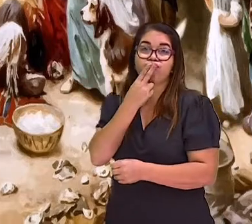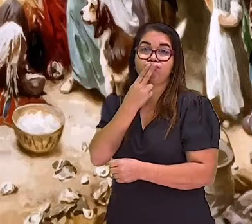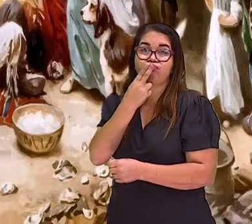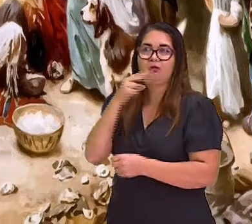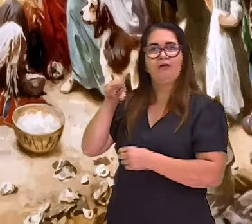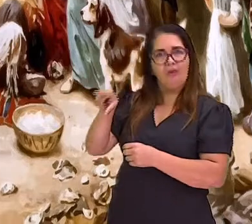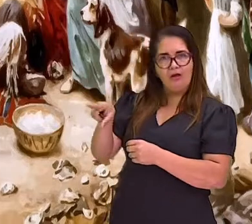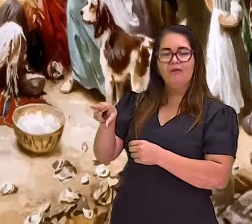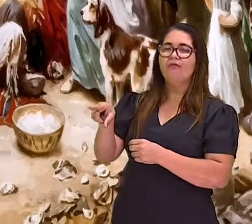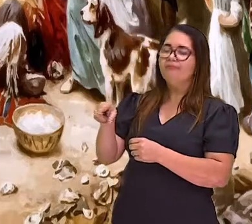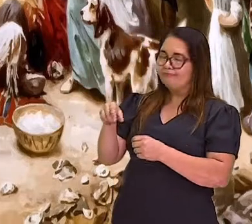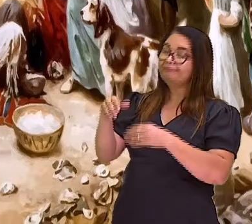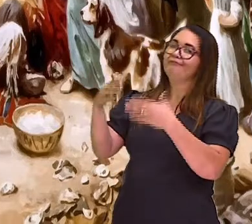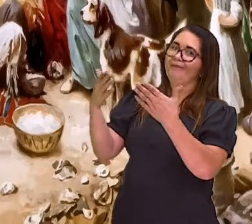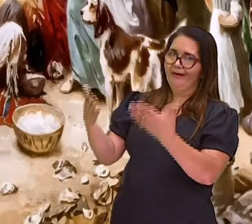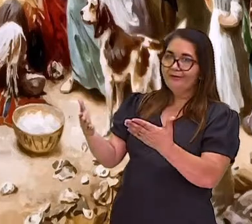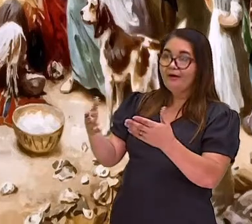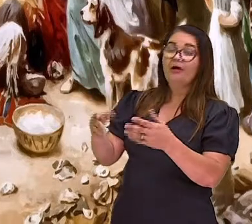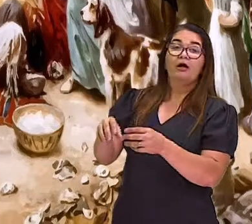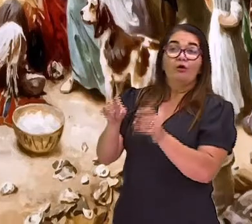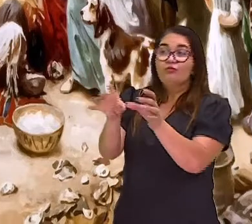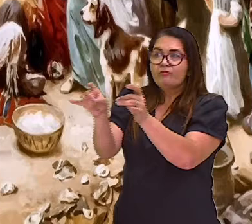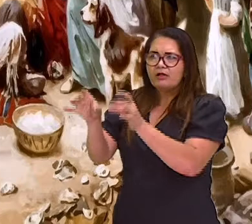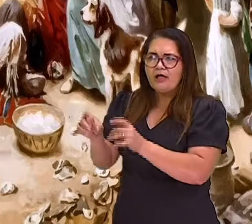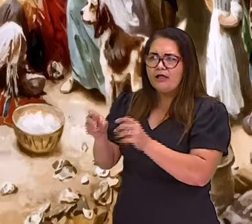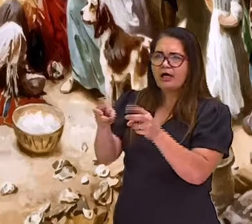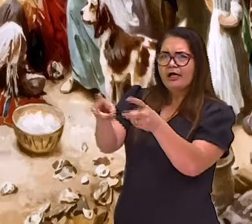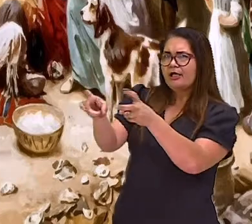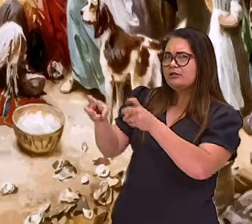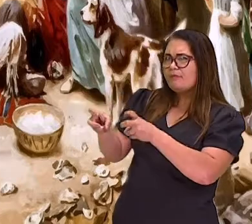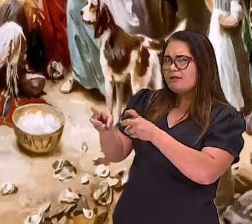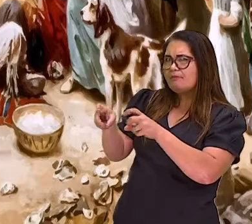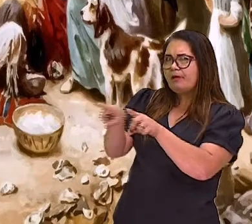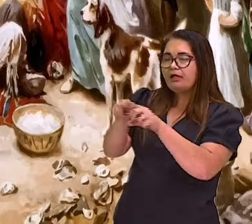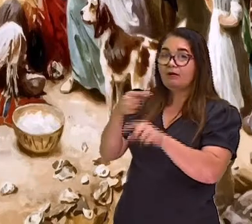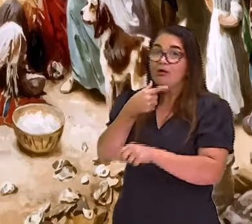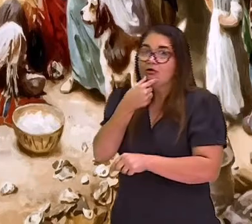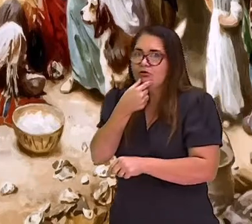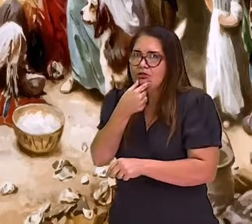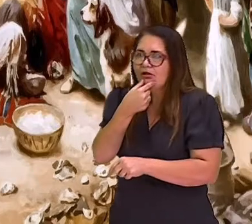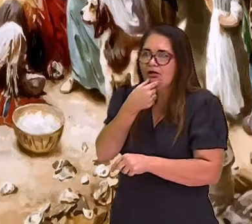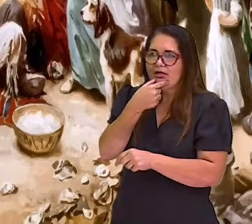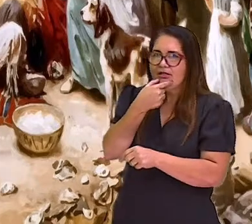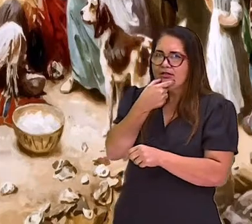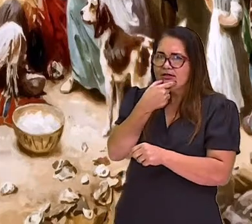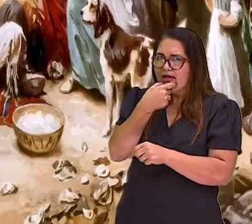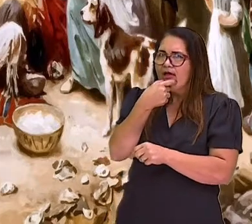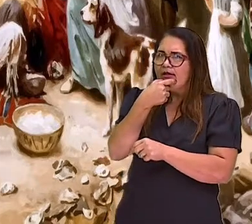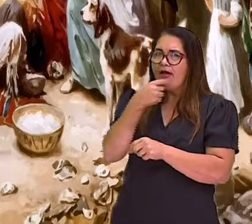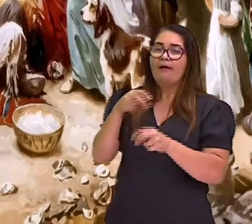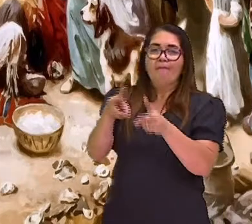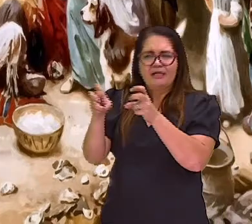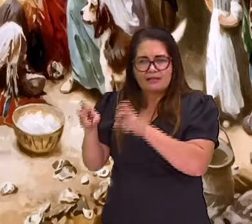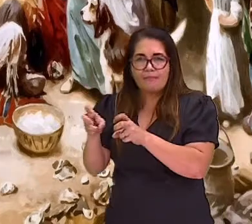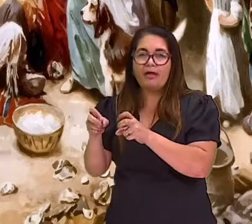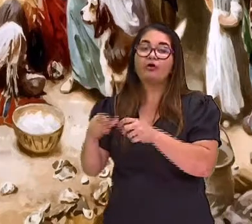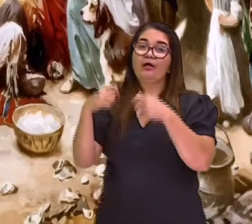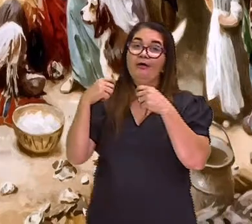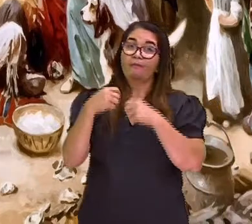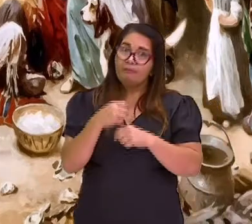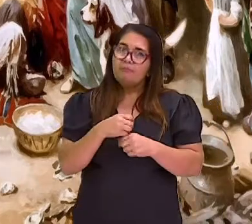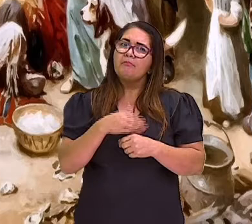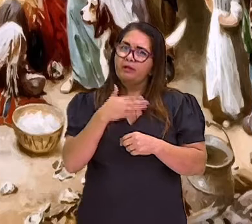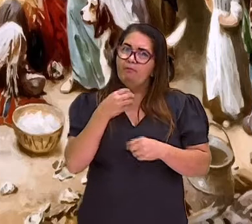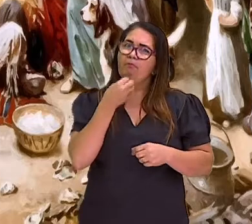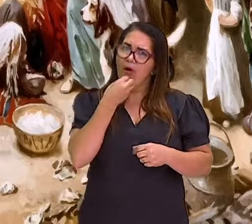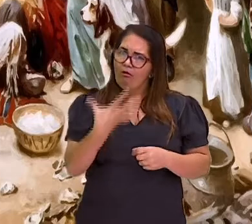em outras regiões. Nesse período, nasceram as colônias da Geórgia, Carolina do Norte